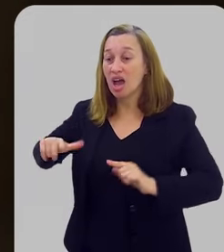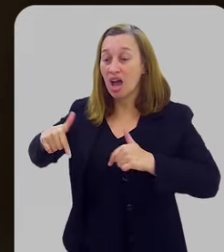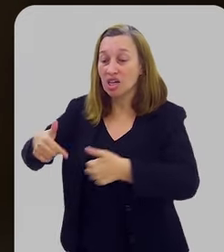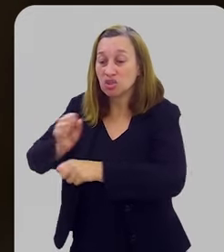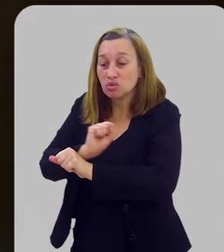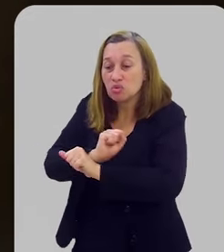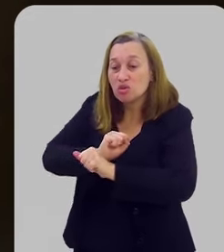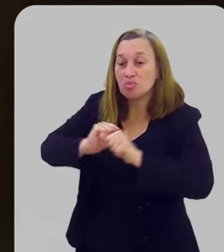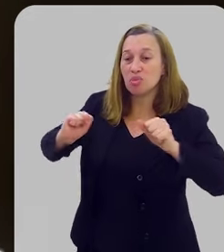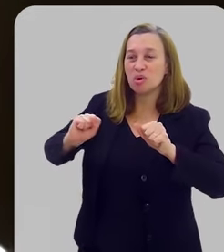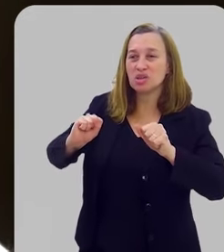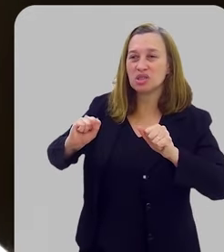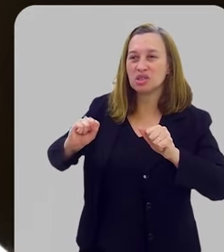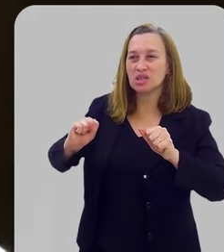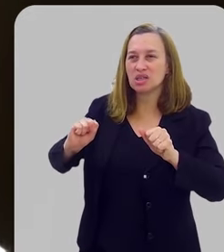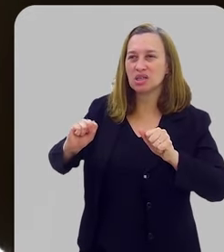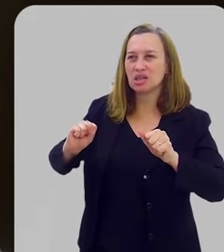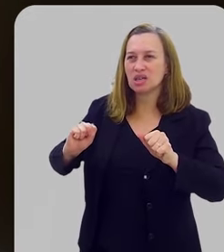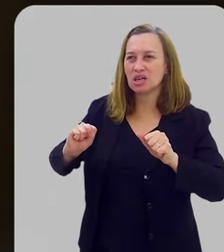amado. Meu trabalho é